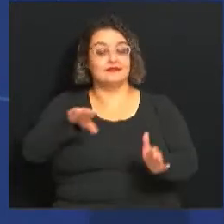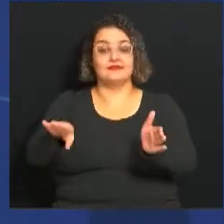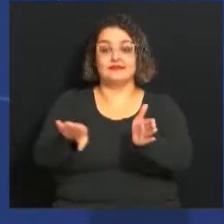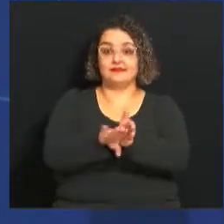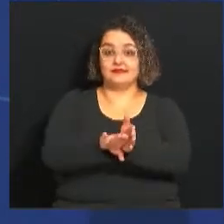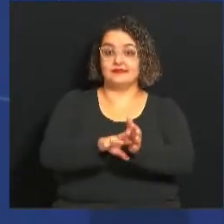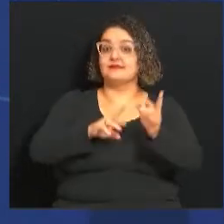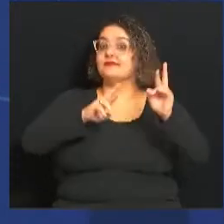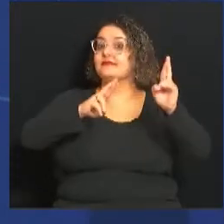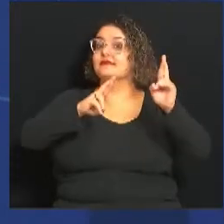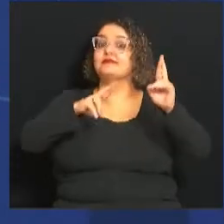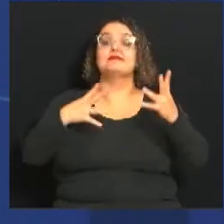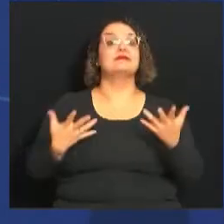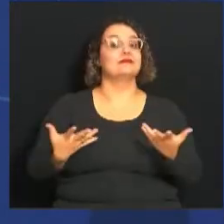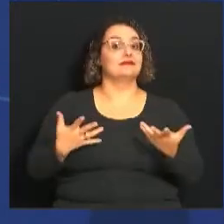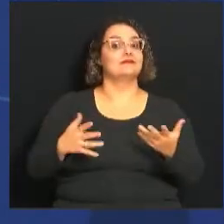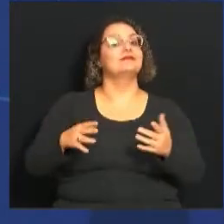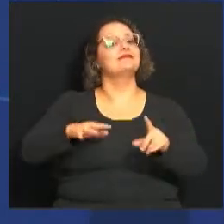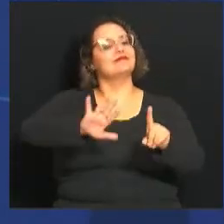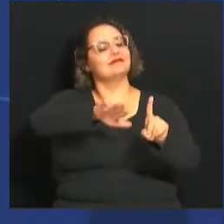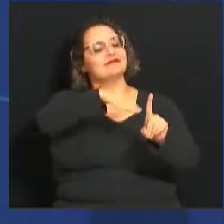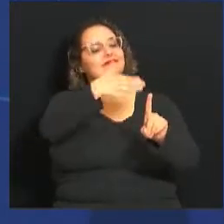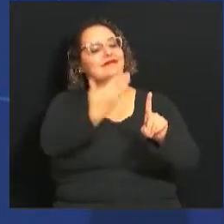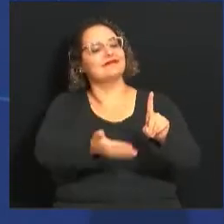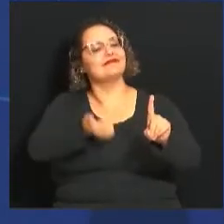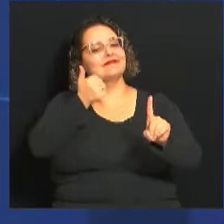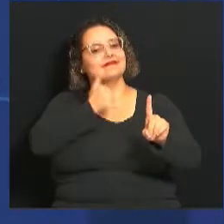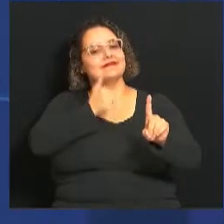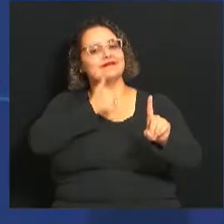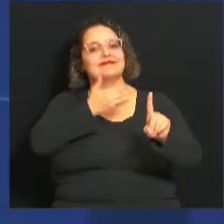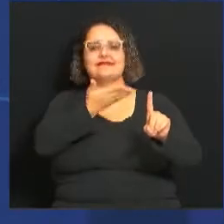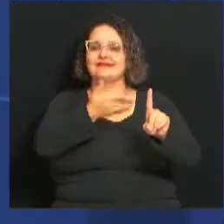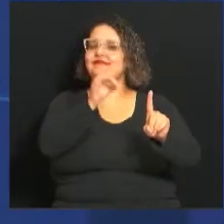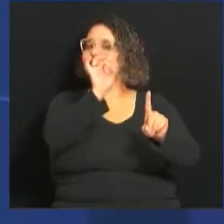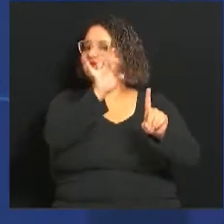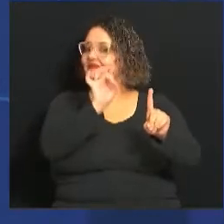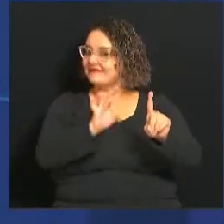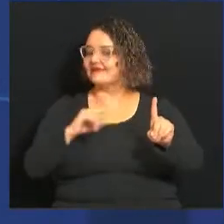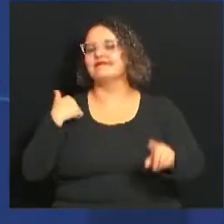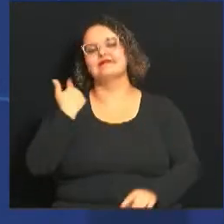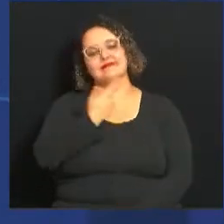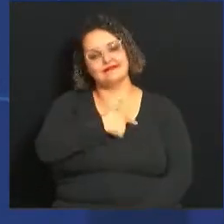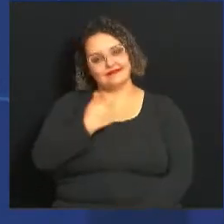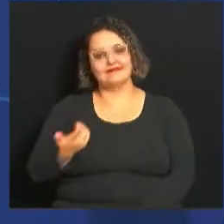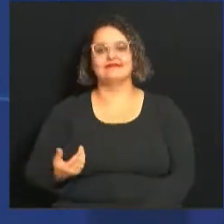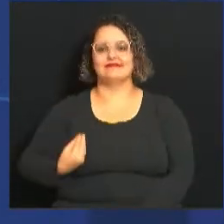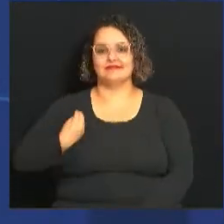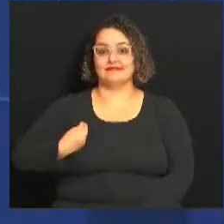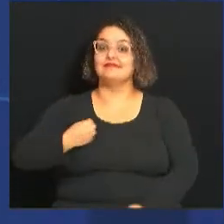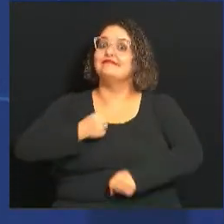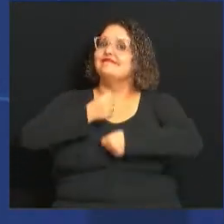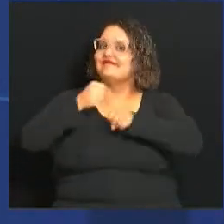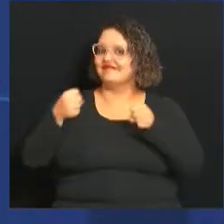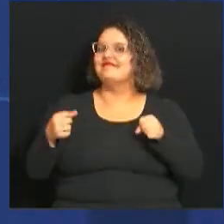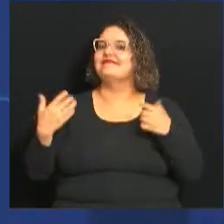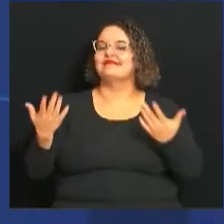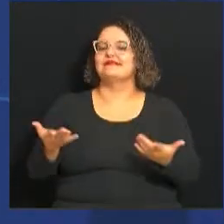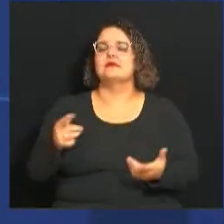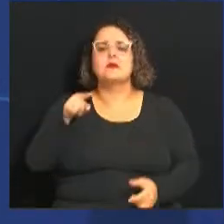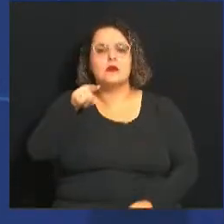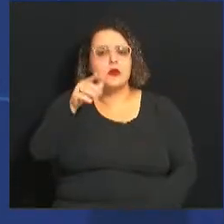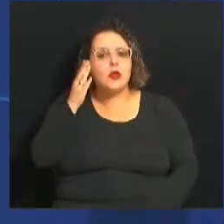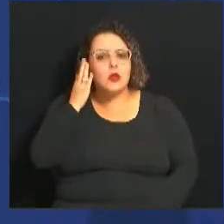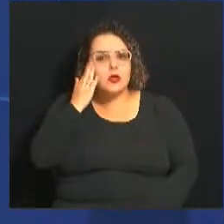expectativa para homenagear essas mulheres tão especiais em nossas vidas é grande, né? Mas você sabia que